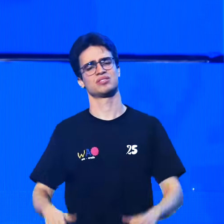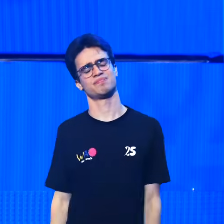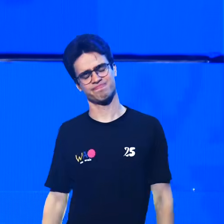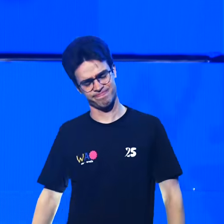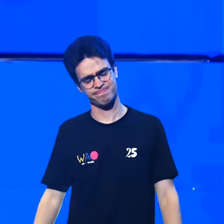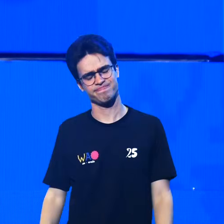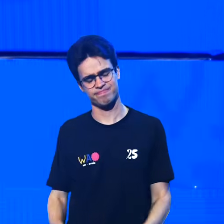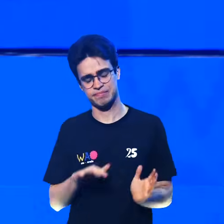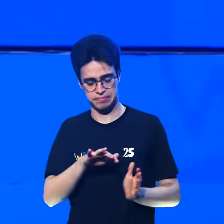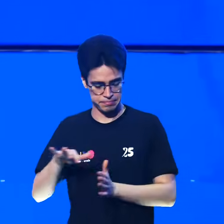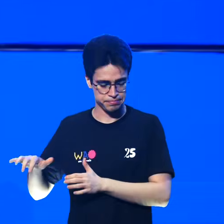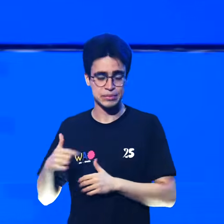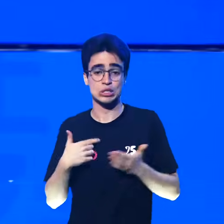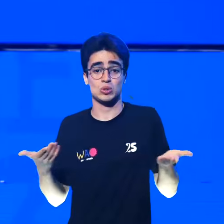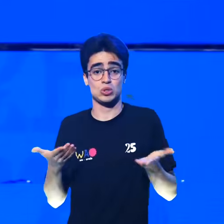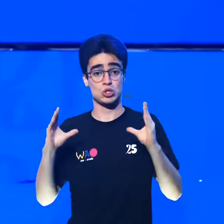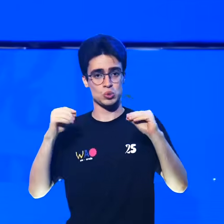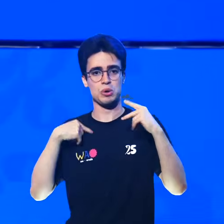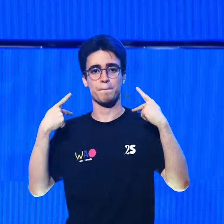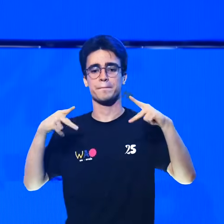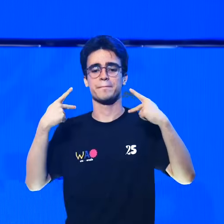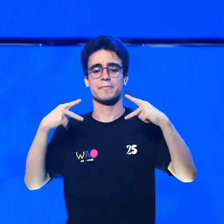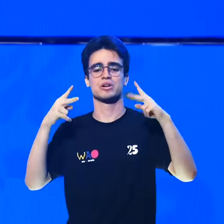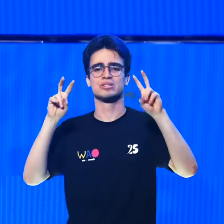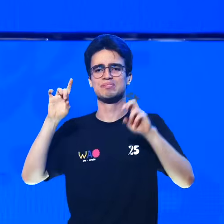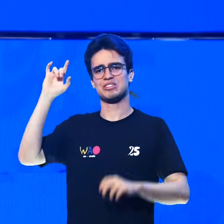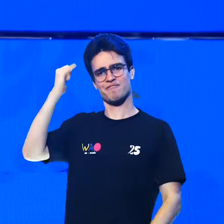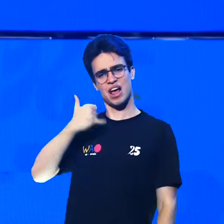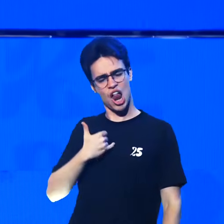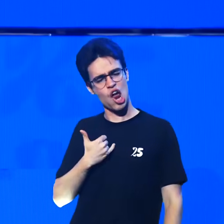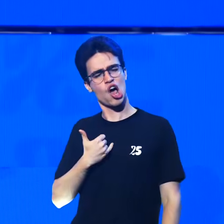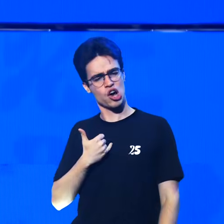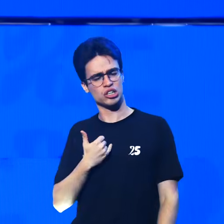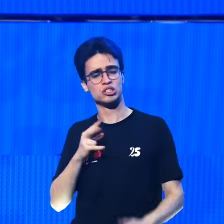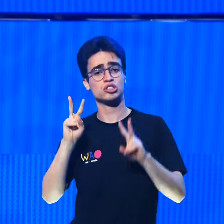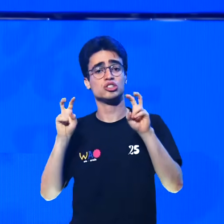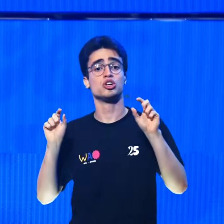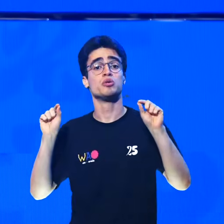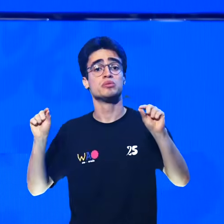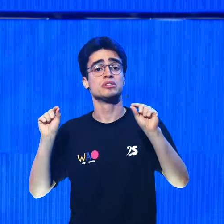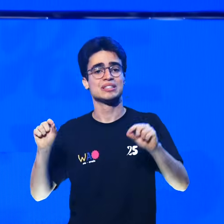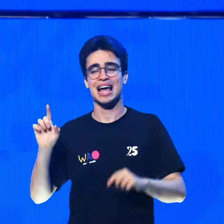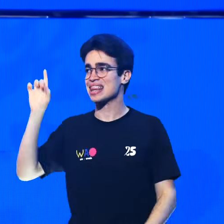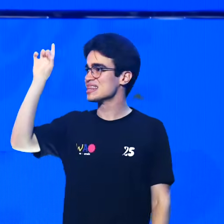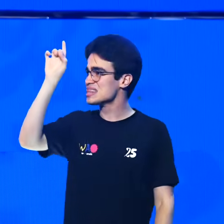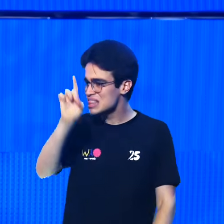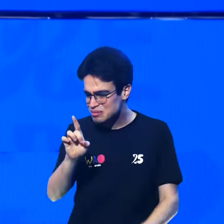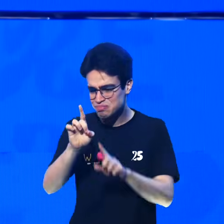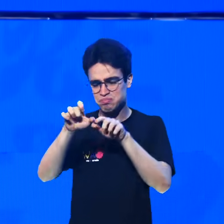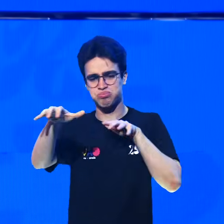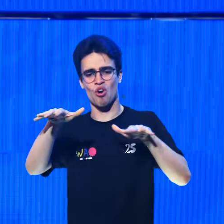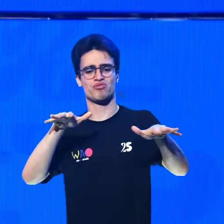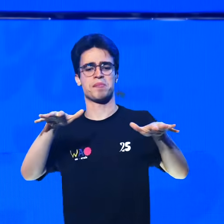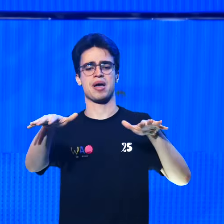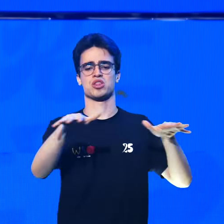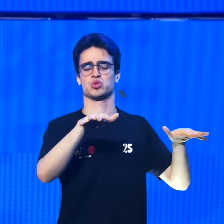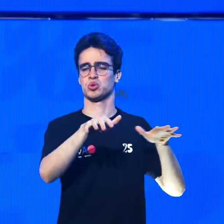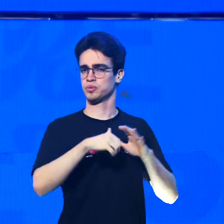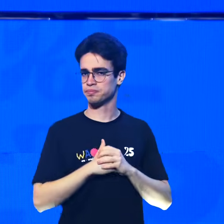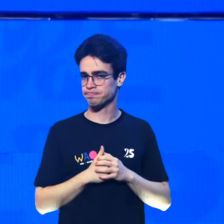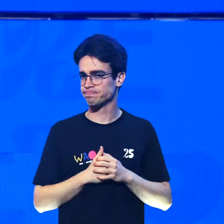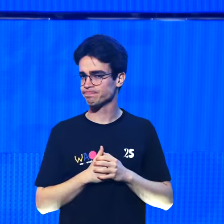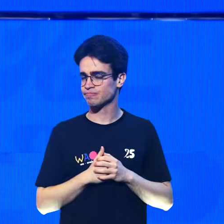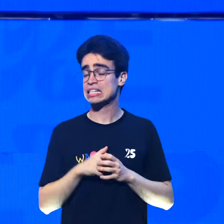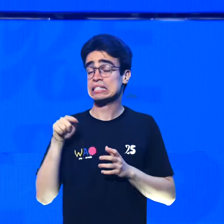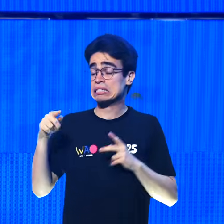nessa noite algo que Deus colocou no meu coração. Eu quero falar sobre o movimento de Deus. Irmãos, essa mensagem